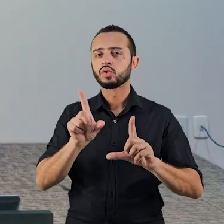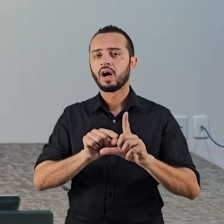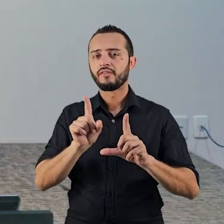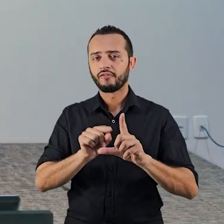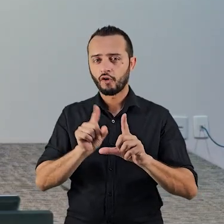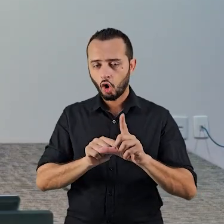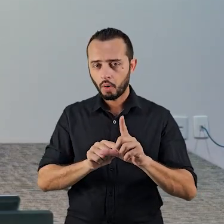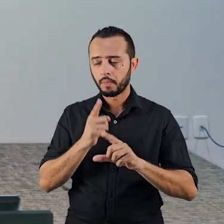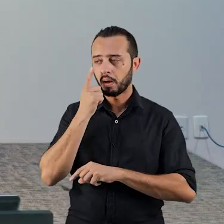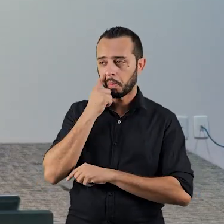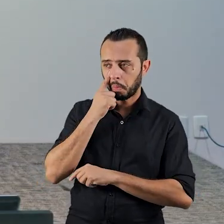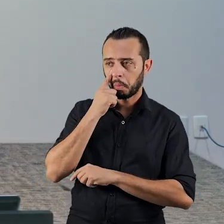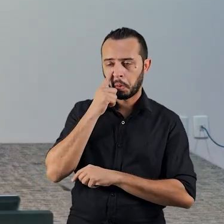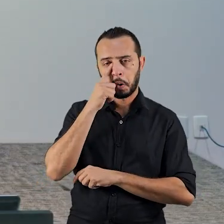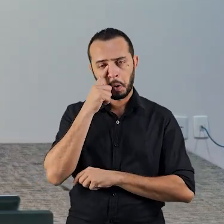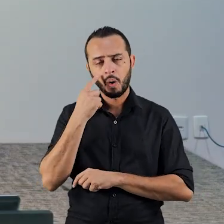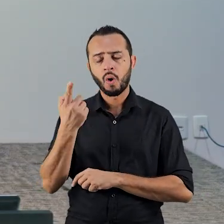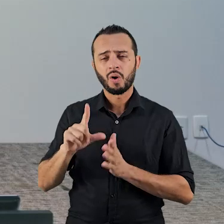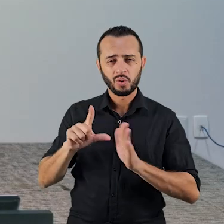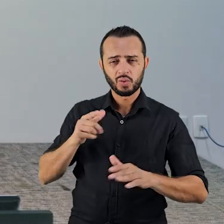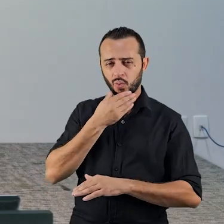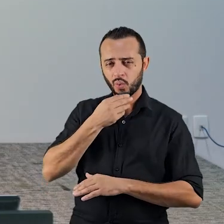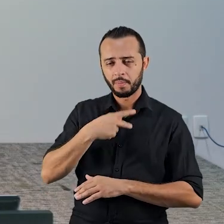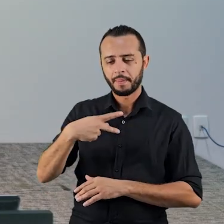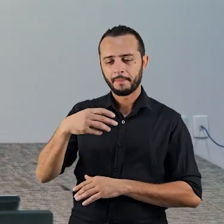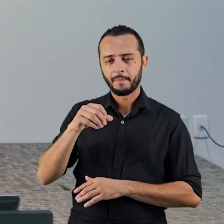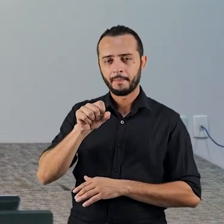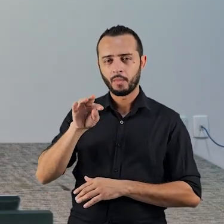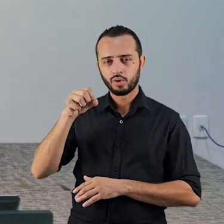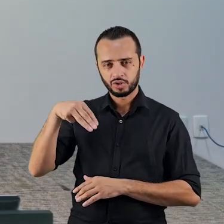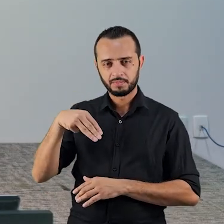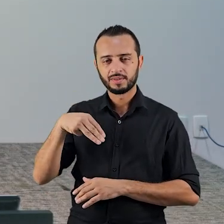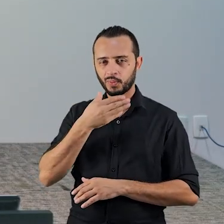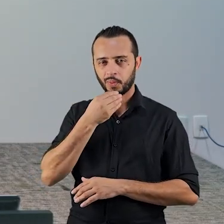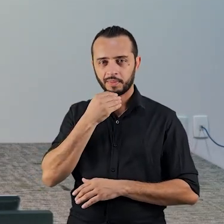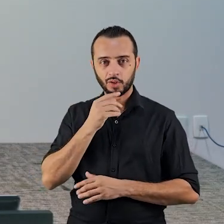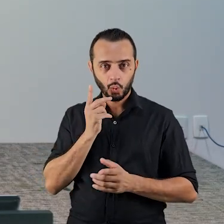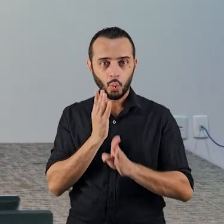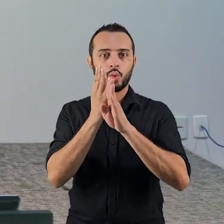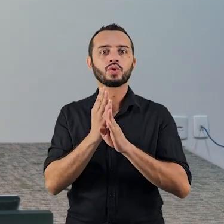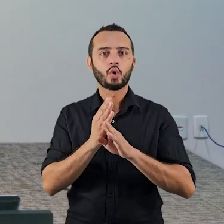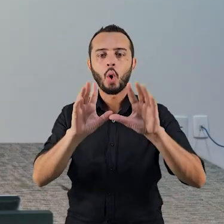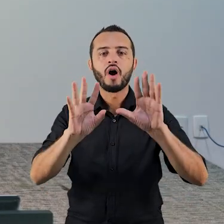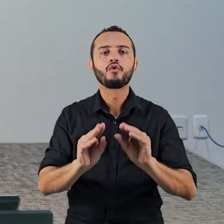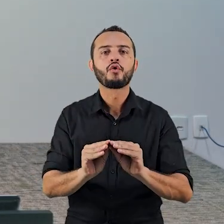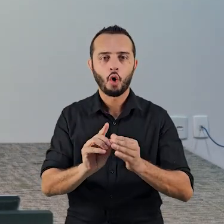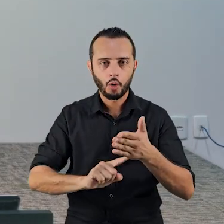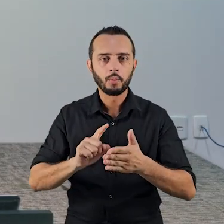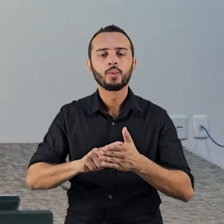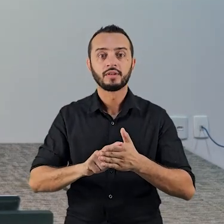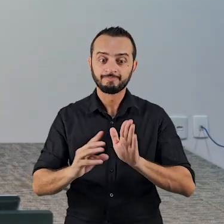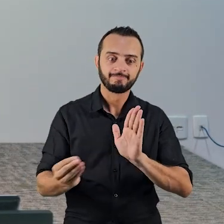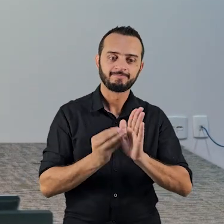no túmulo do Boltzmann, quando ele morreu, ele mandou pôr no túmulo dele, porque ele descobriu essa fórmula. Então, se eu usar a fórmula